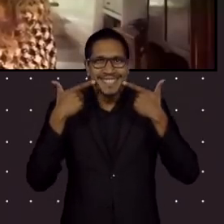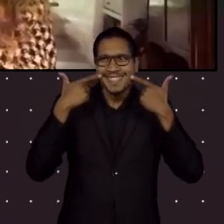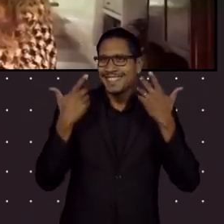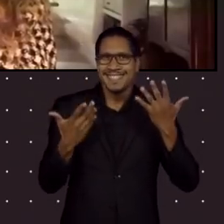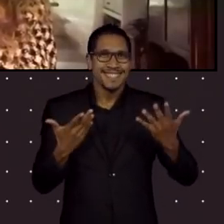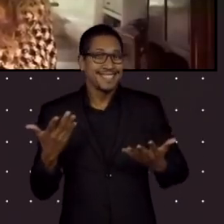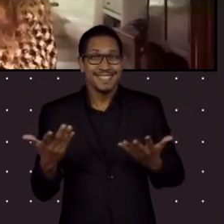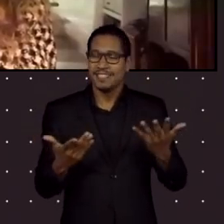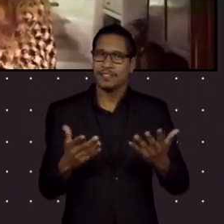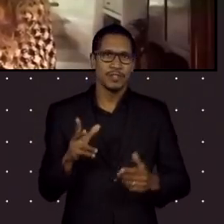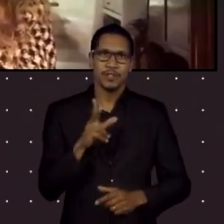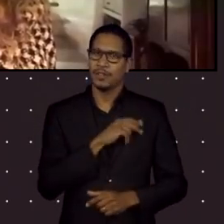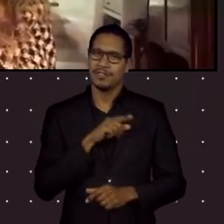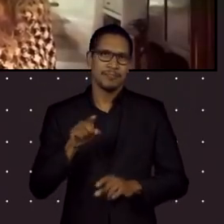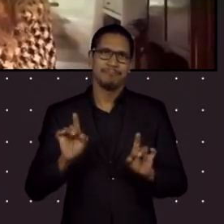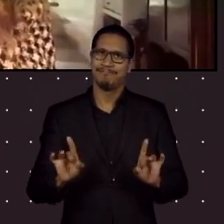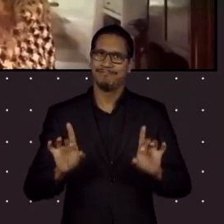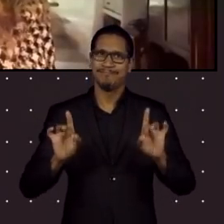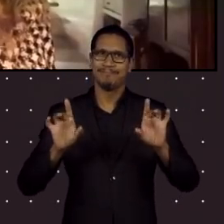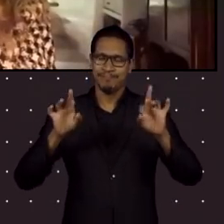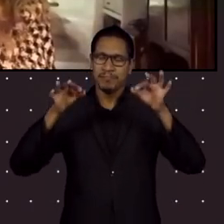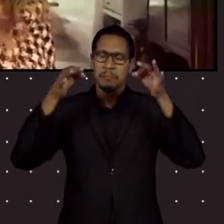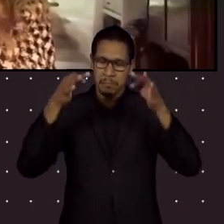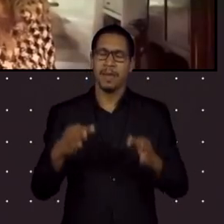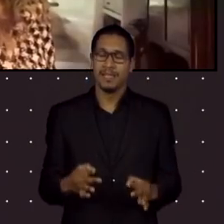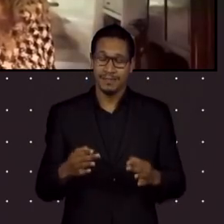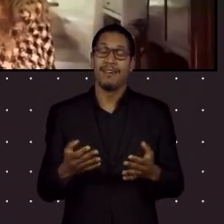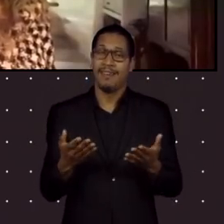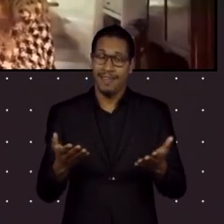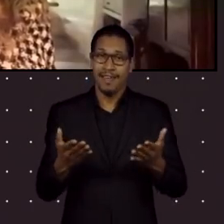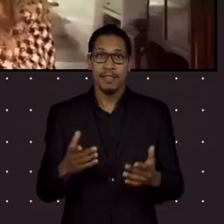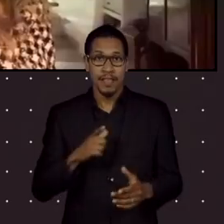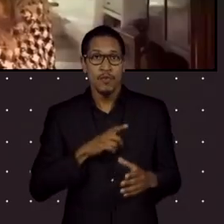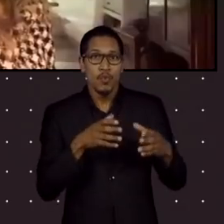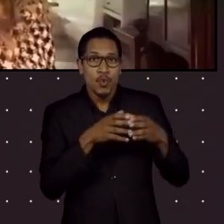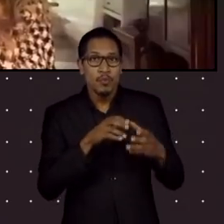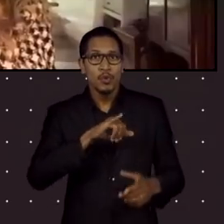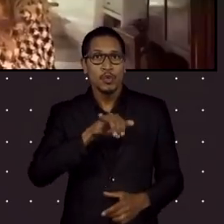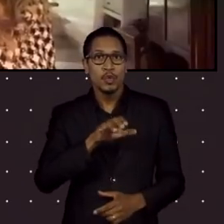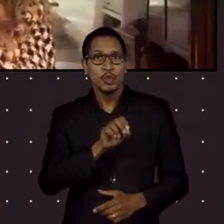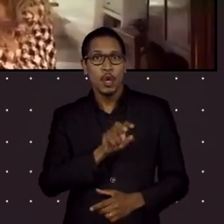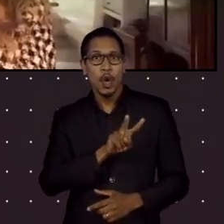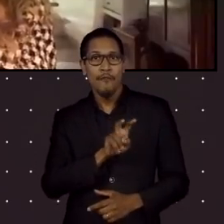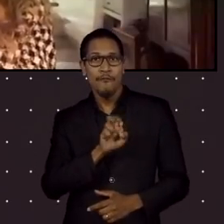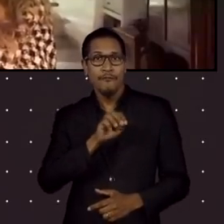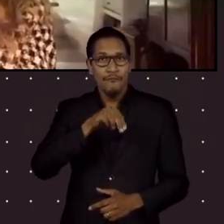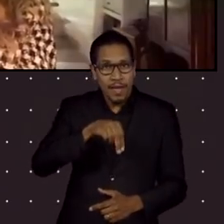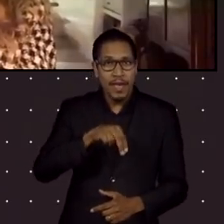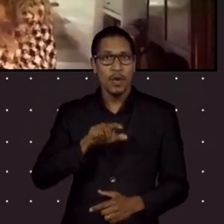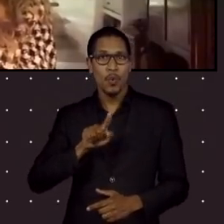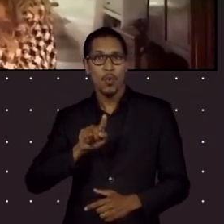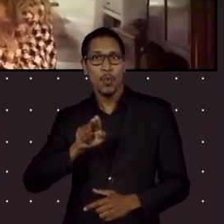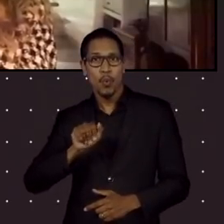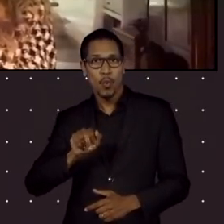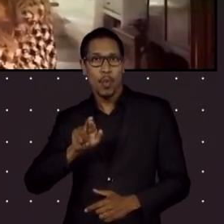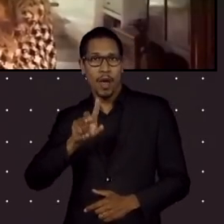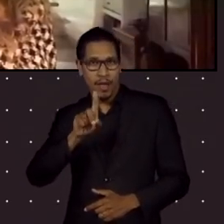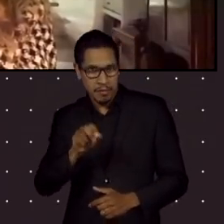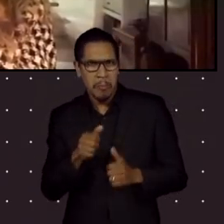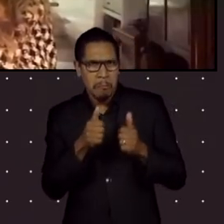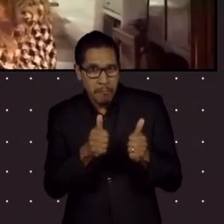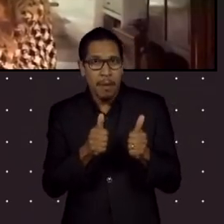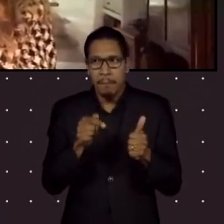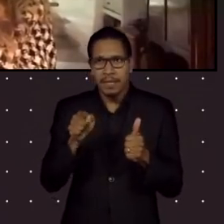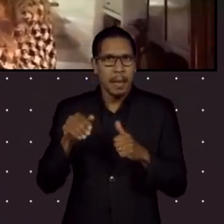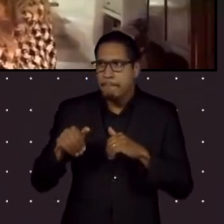é um fenômeno de muito além da Jovem Guarda, sabe? Muito além da Jovem Guarda. Então eu adoro ver show da